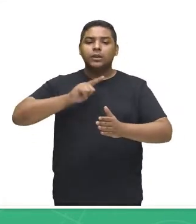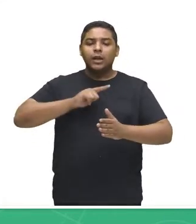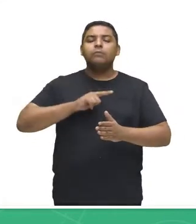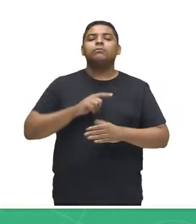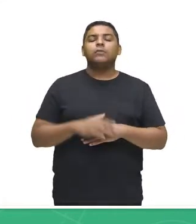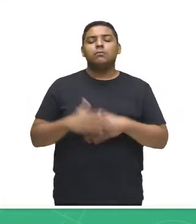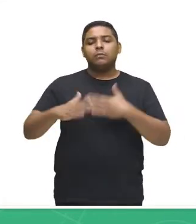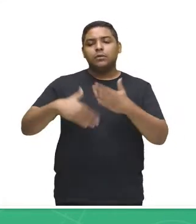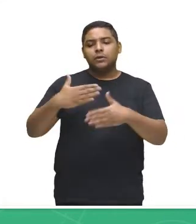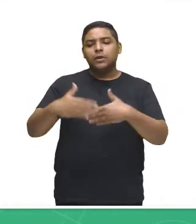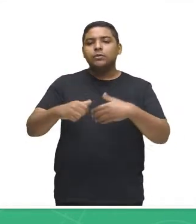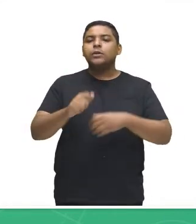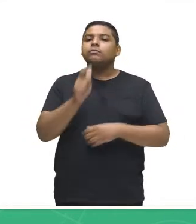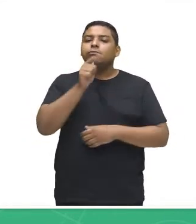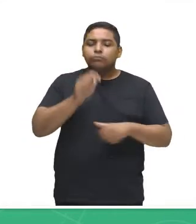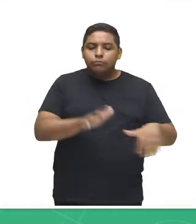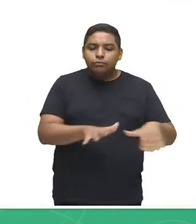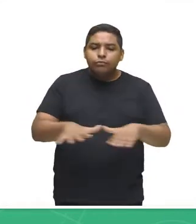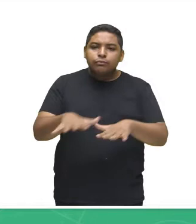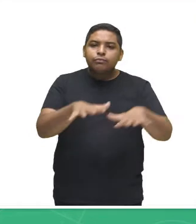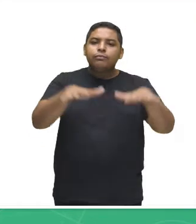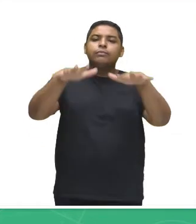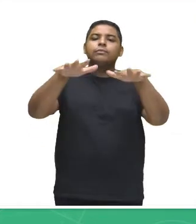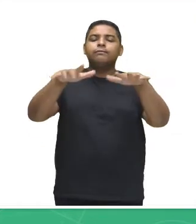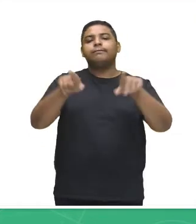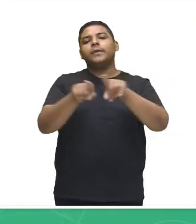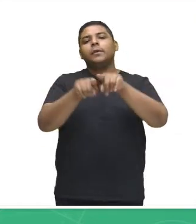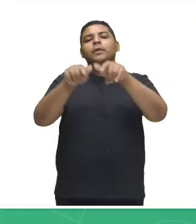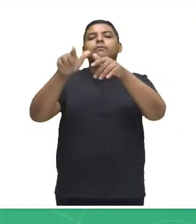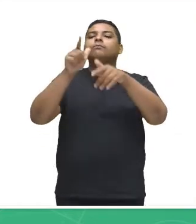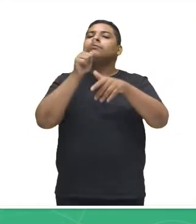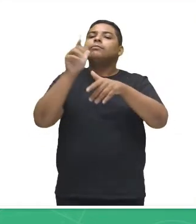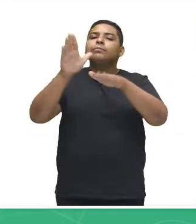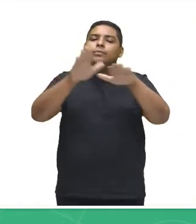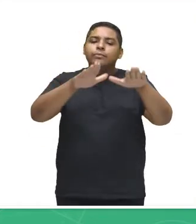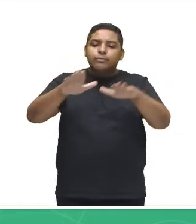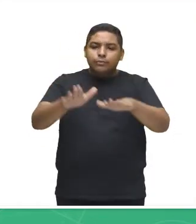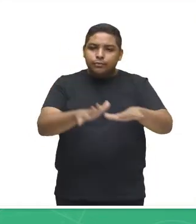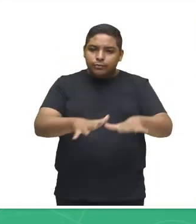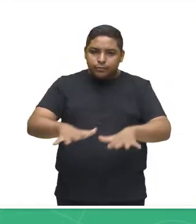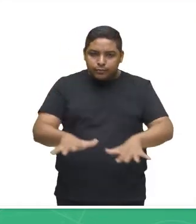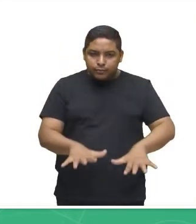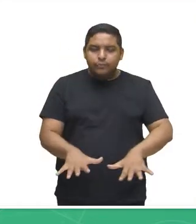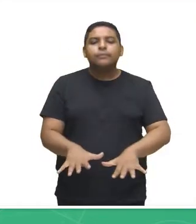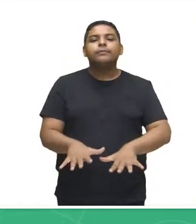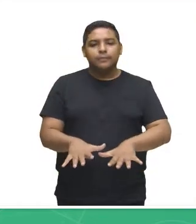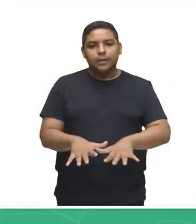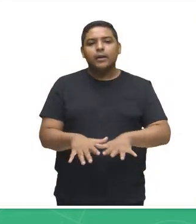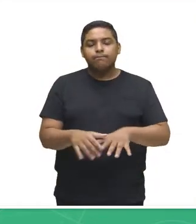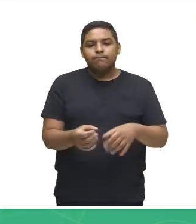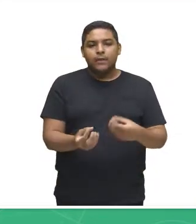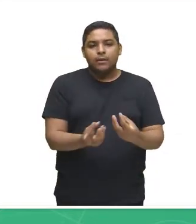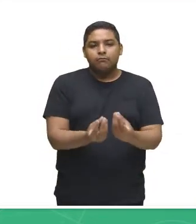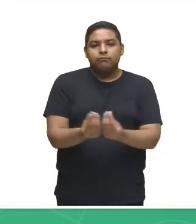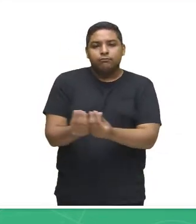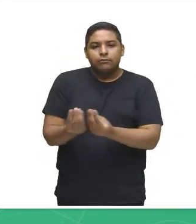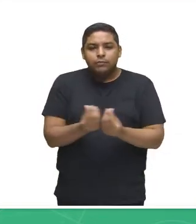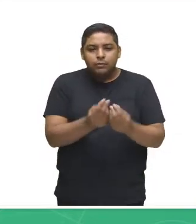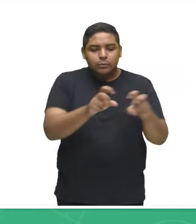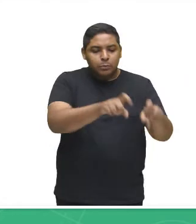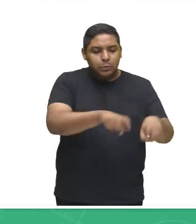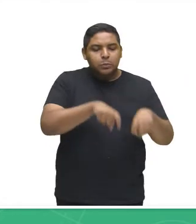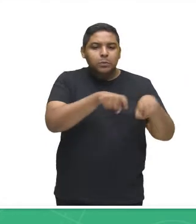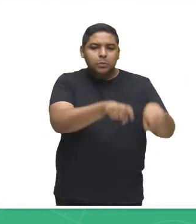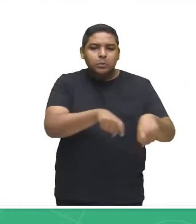vazante, que é responsável por preparar e nutrir o solo para as plantações. Então foi justamente